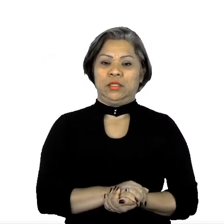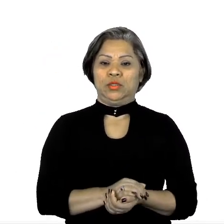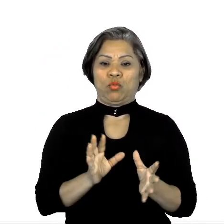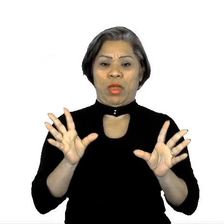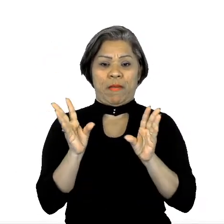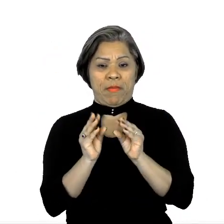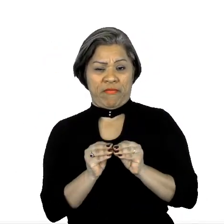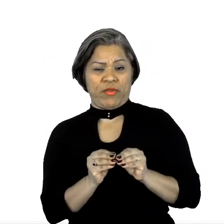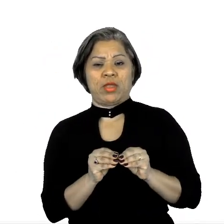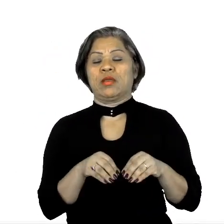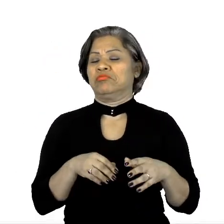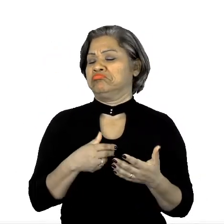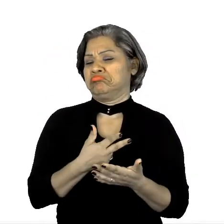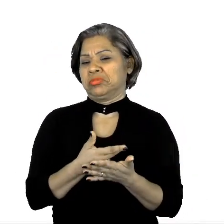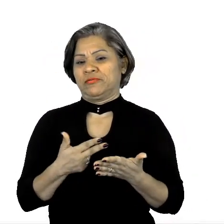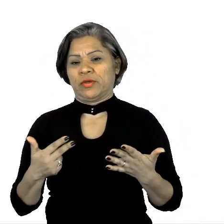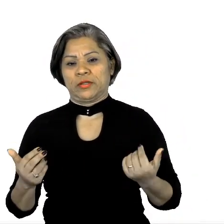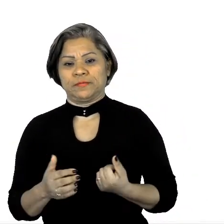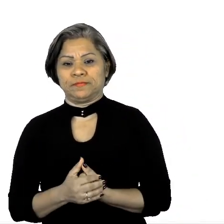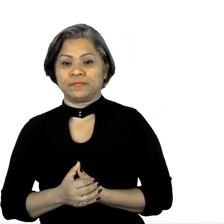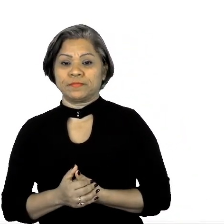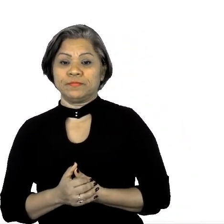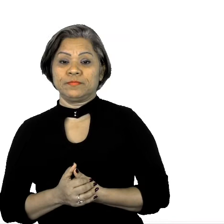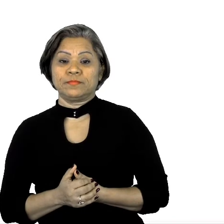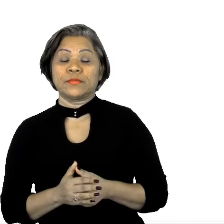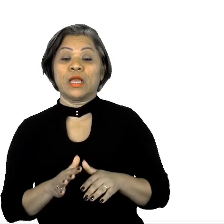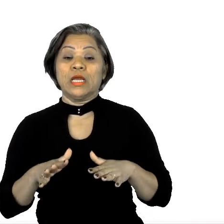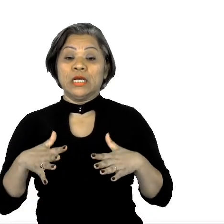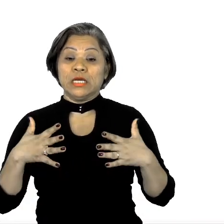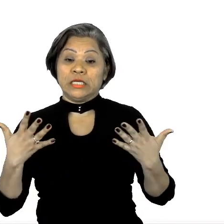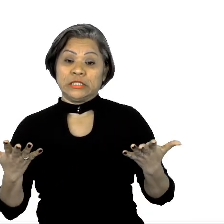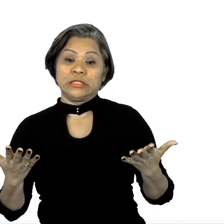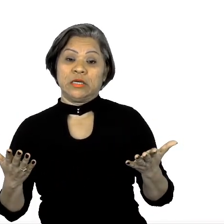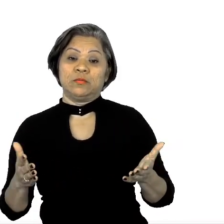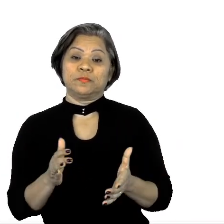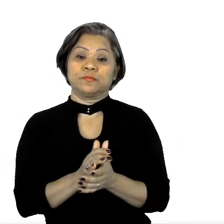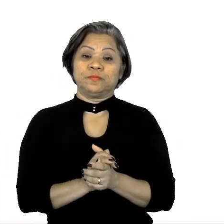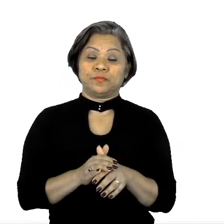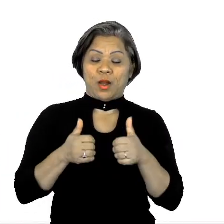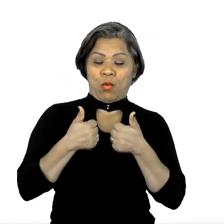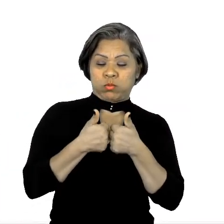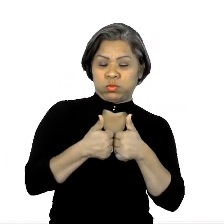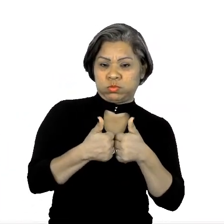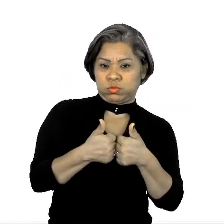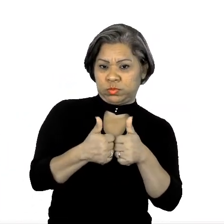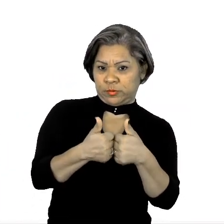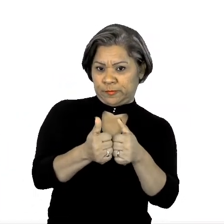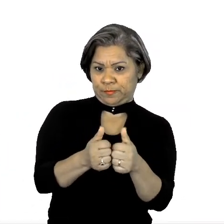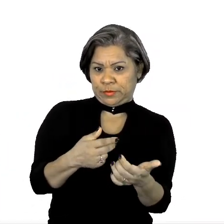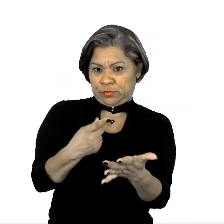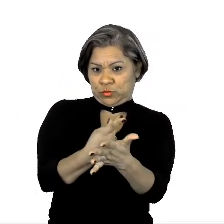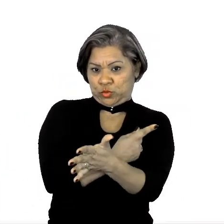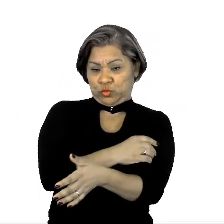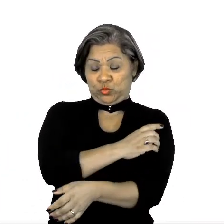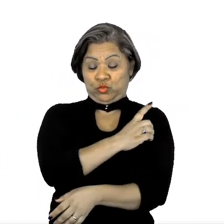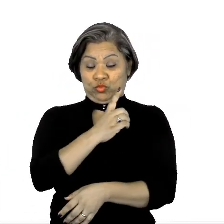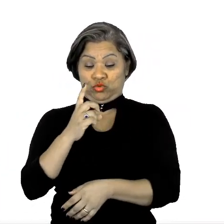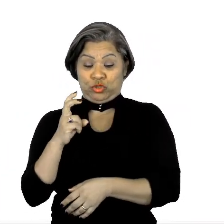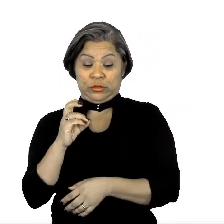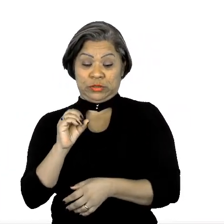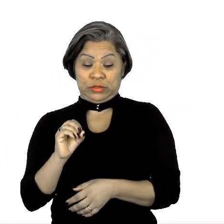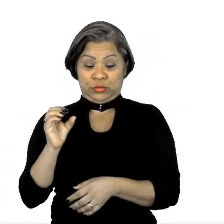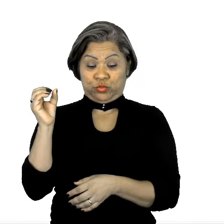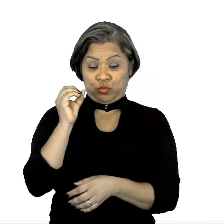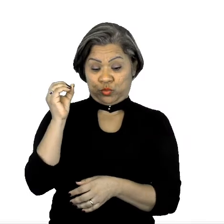A excursão aconteceu no dia 5 de outubro, com saída em 2 ônibus, com saída da escola